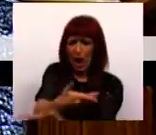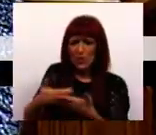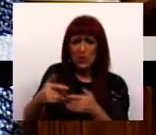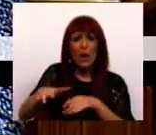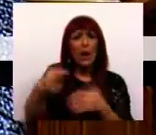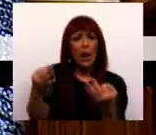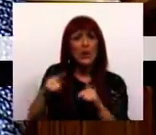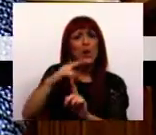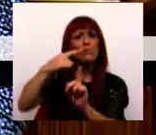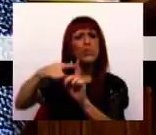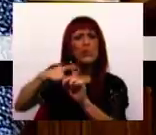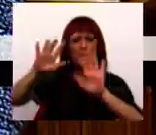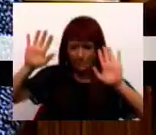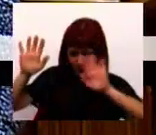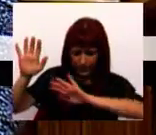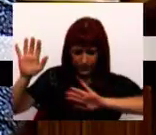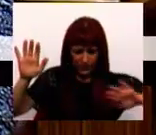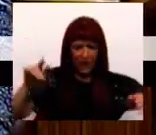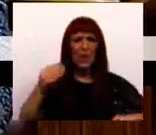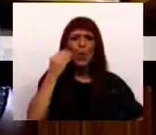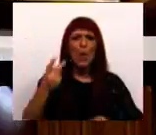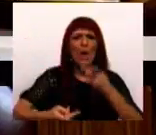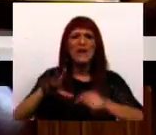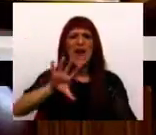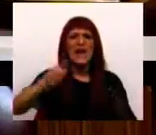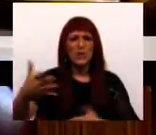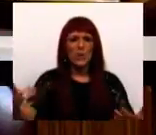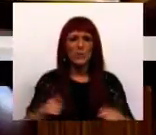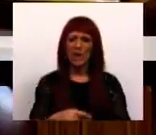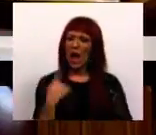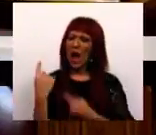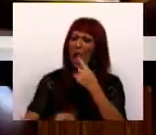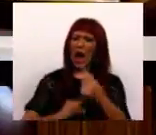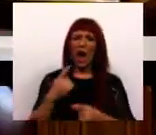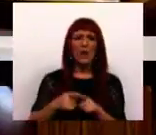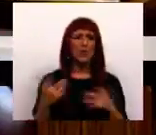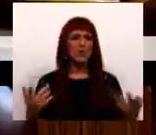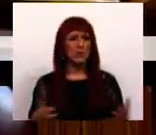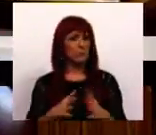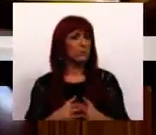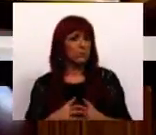sejam, de facto, positivas. Bom, Estado da Nação. Há determinadas